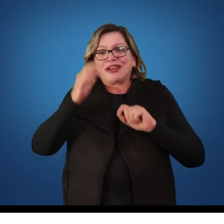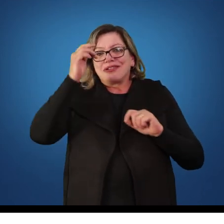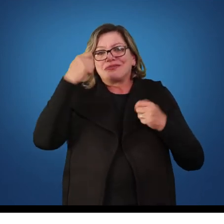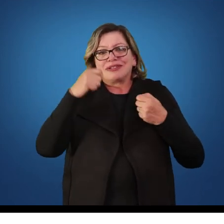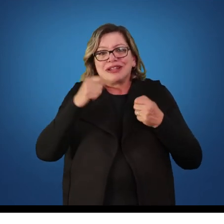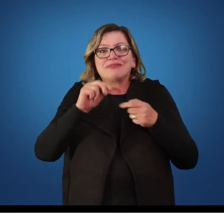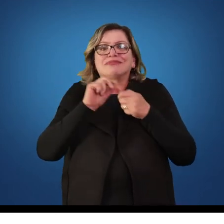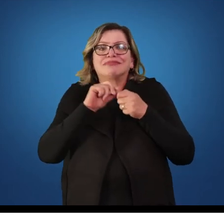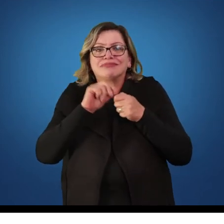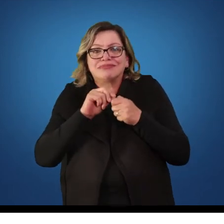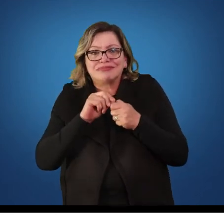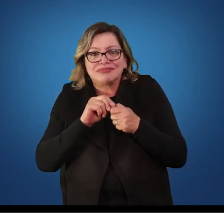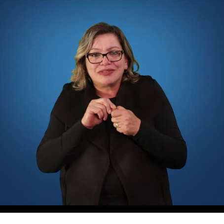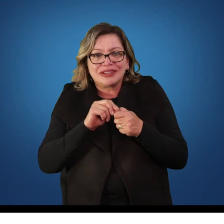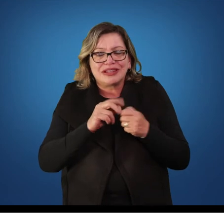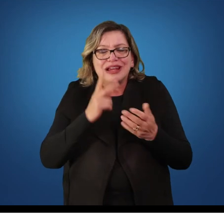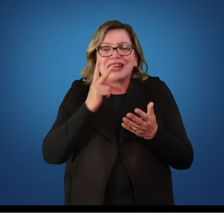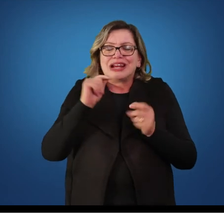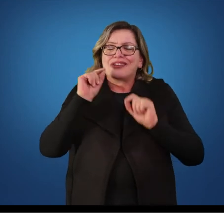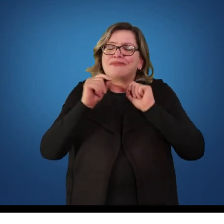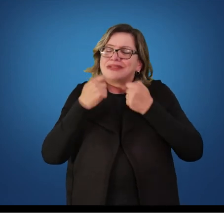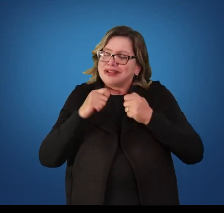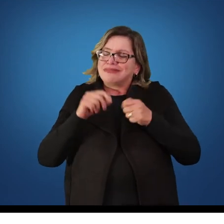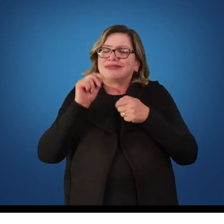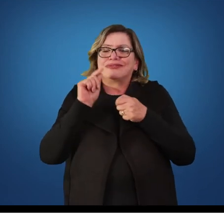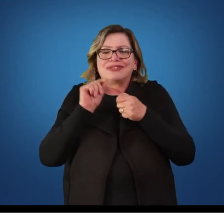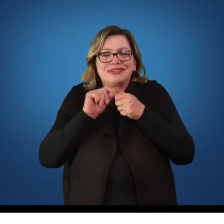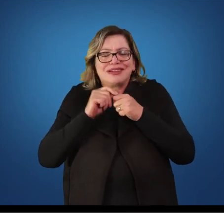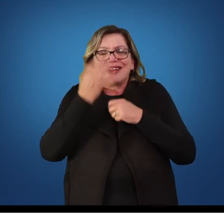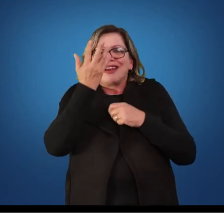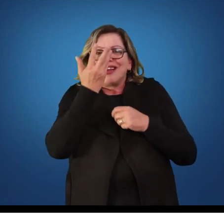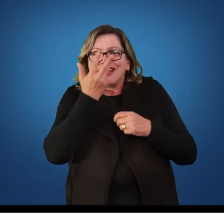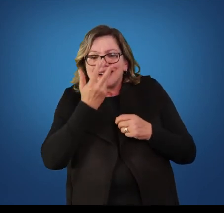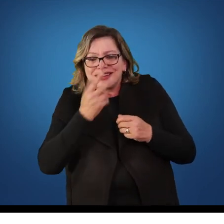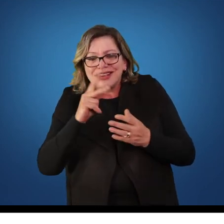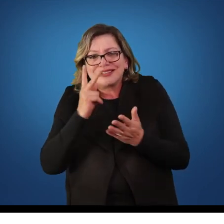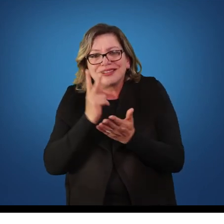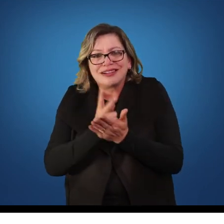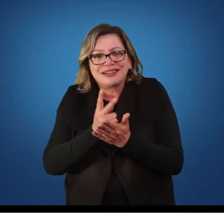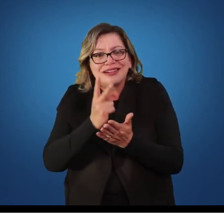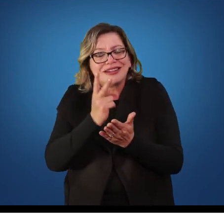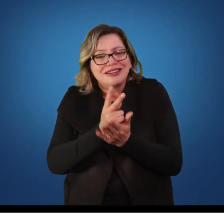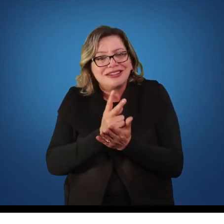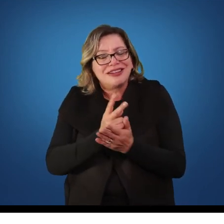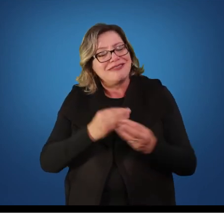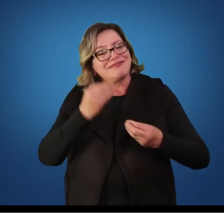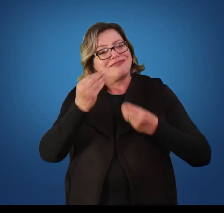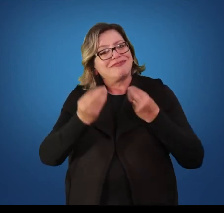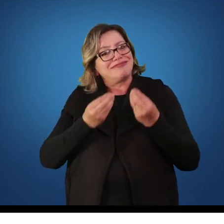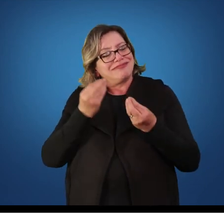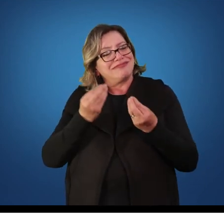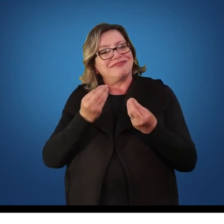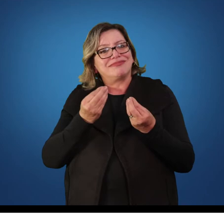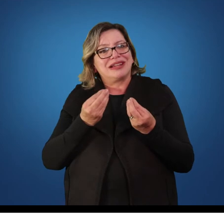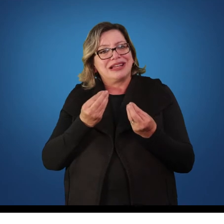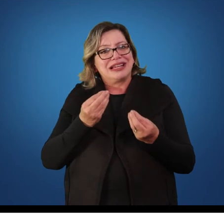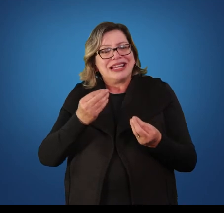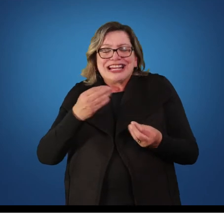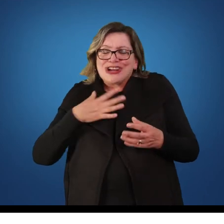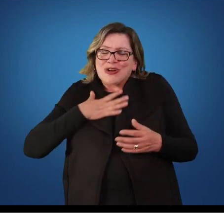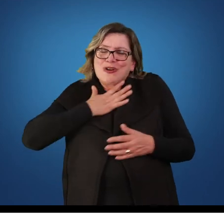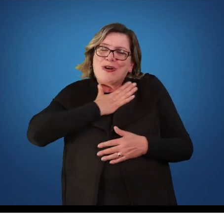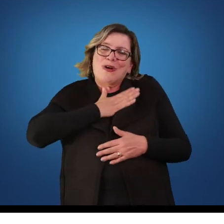sempre fazer com que a criança enquanto nós trabalhamos a modalidade esportiva coletiva é que ela tenha